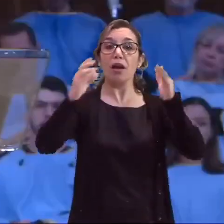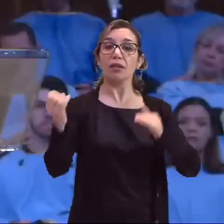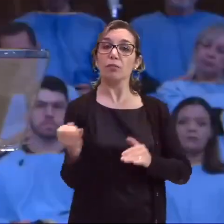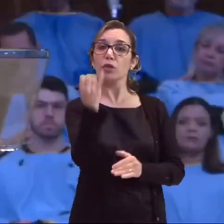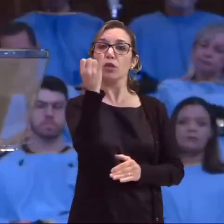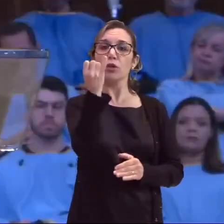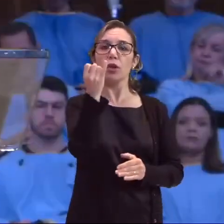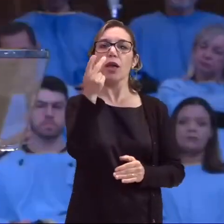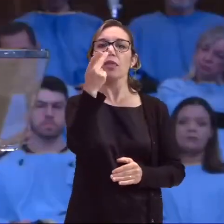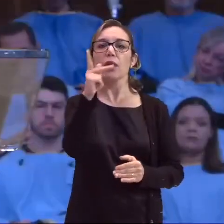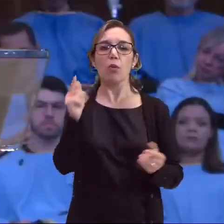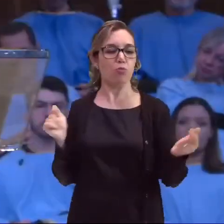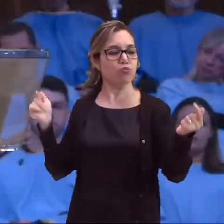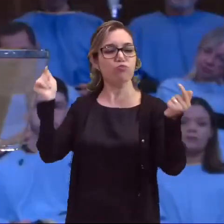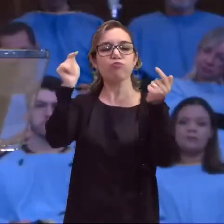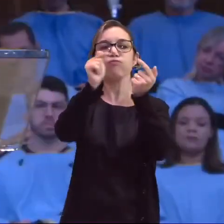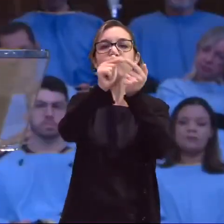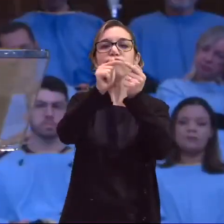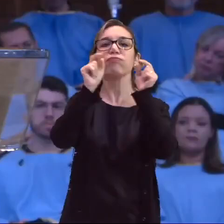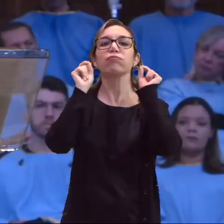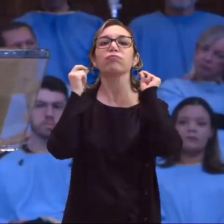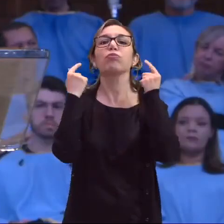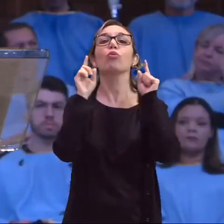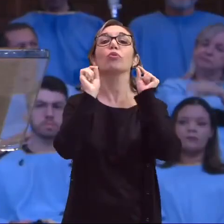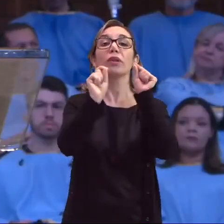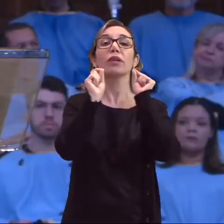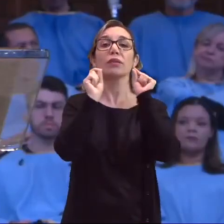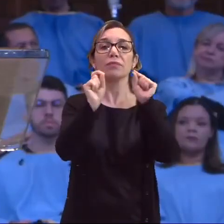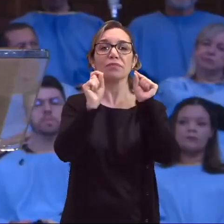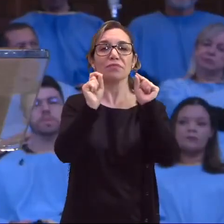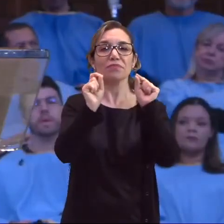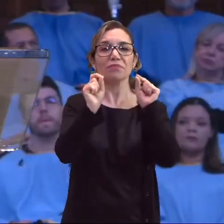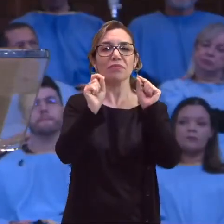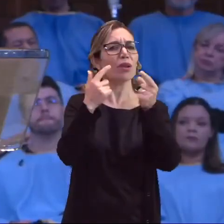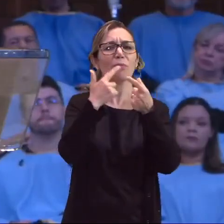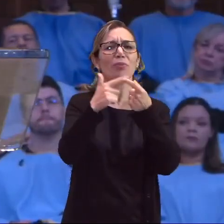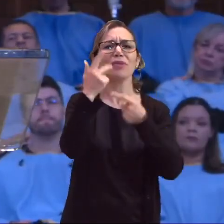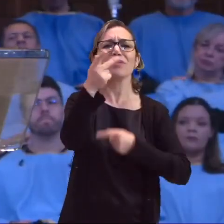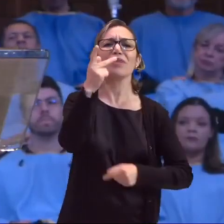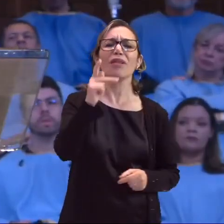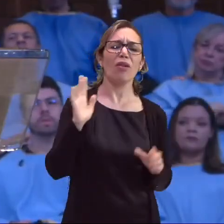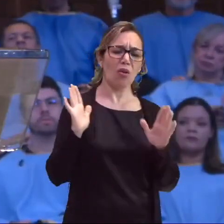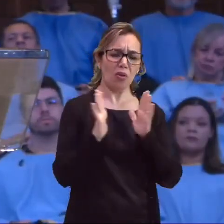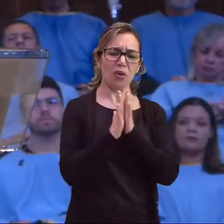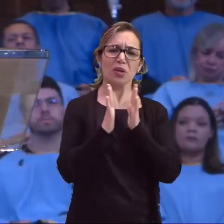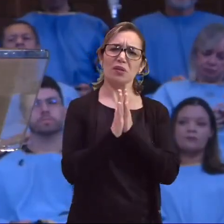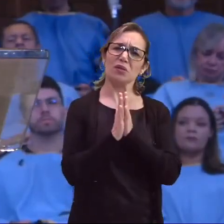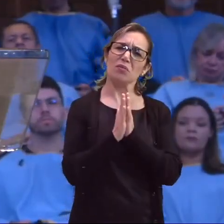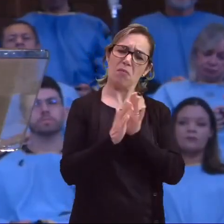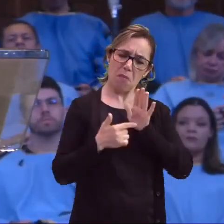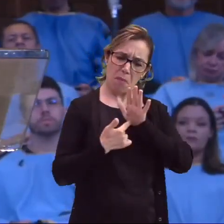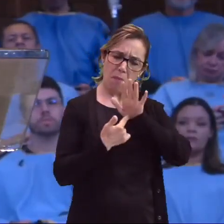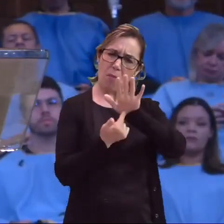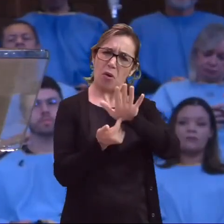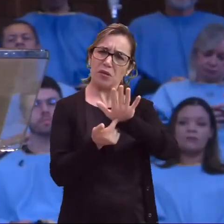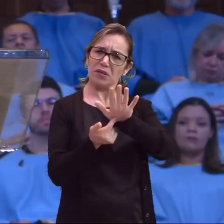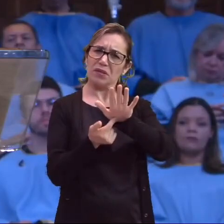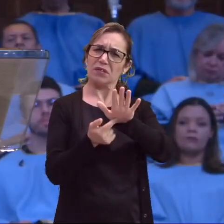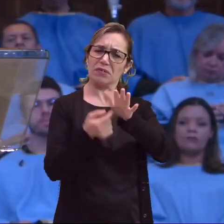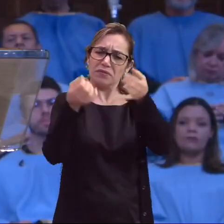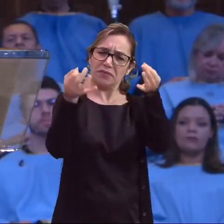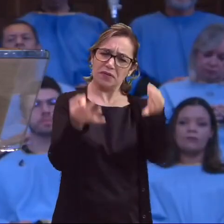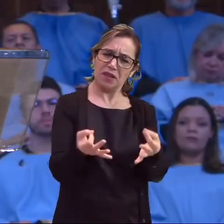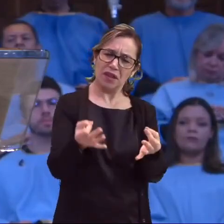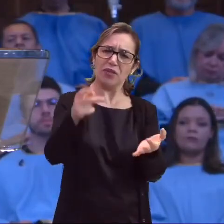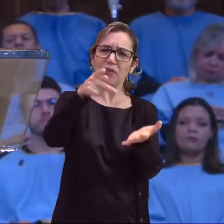do que nos leva a orar O que faz uma oração se hipócrita